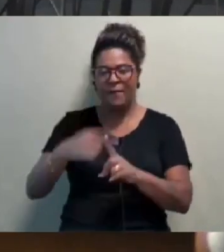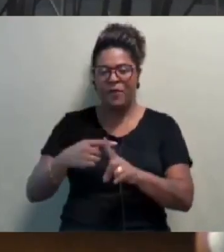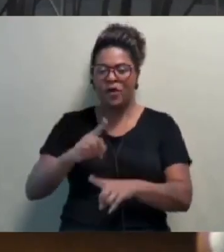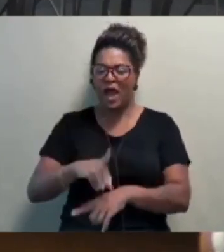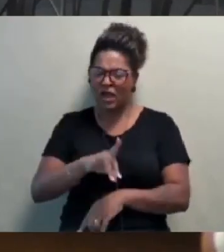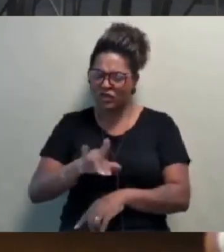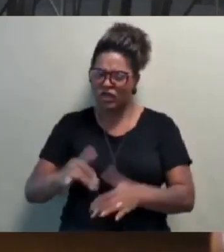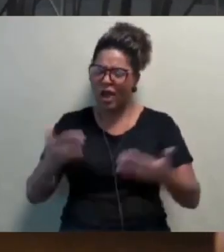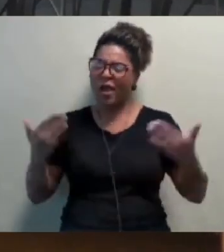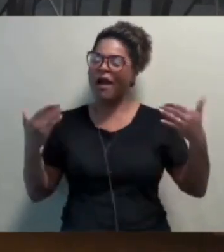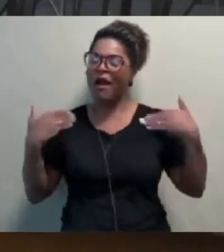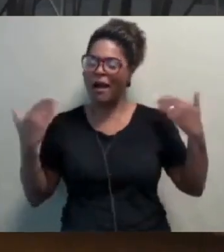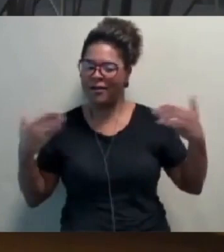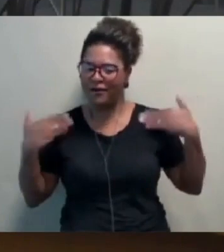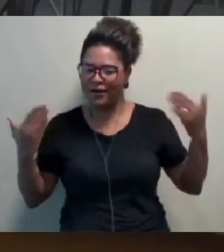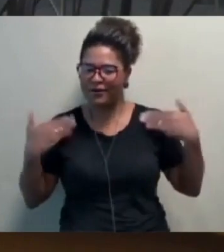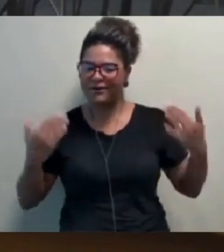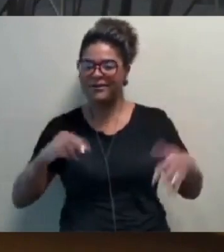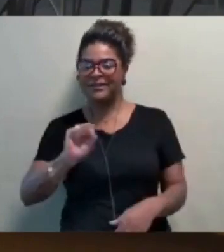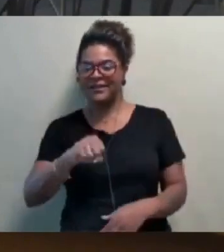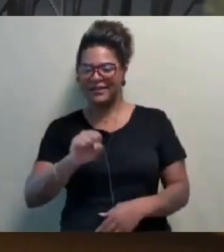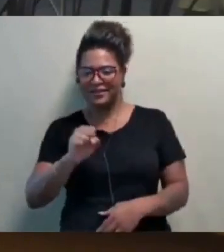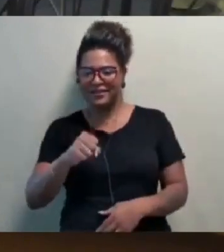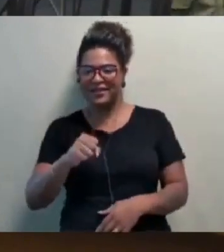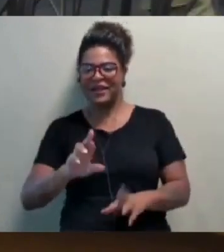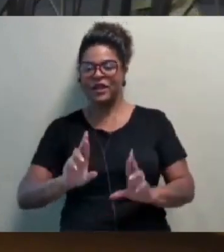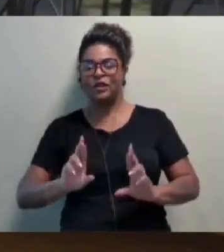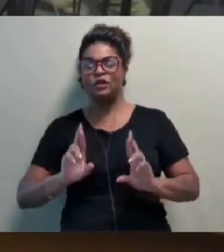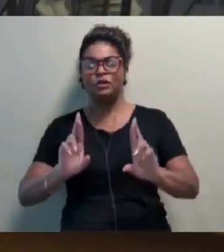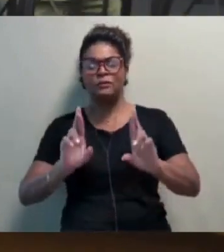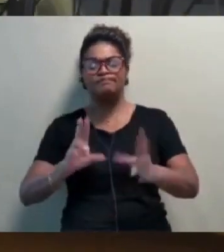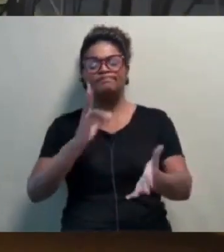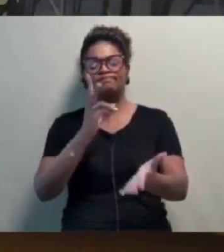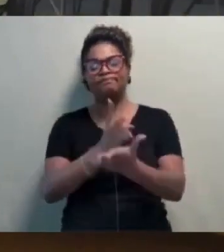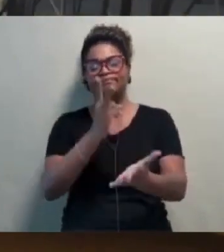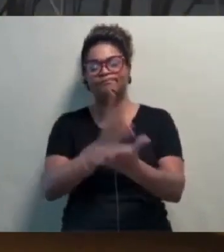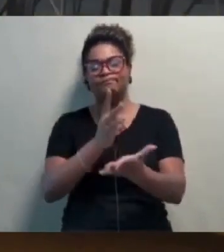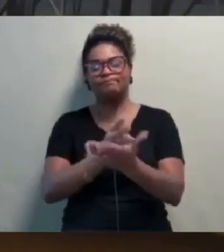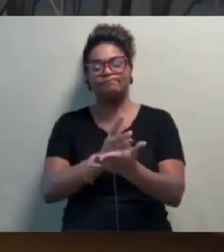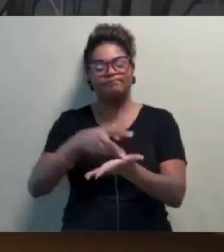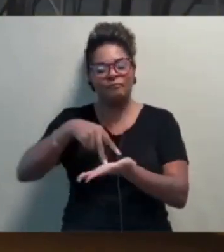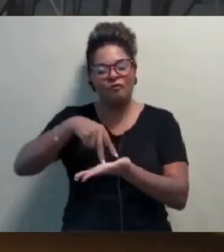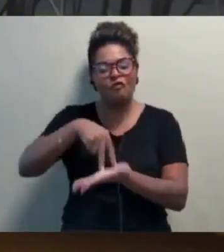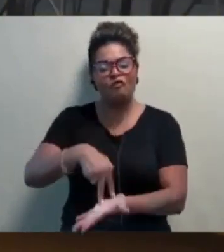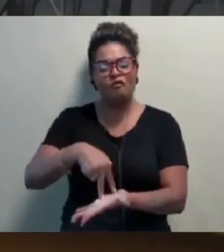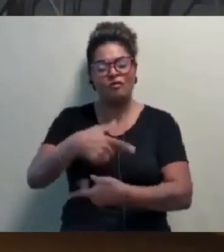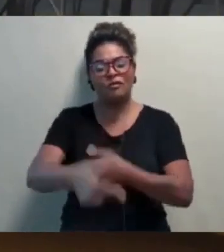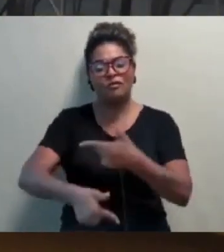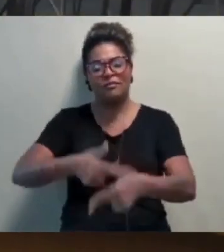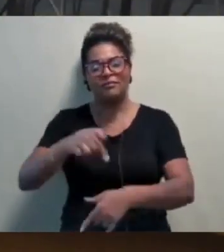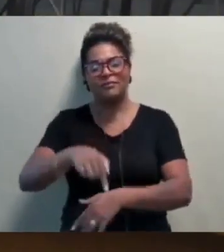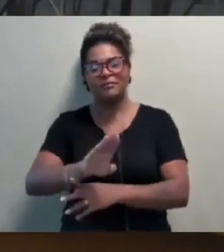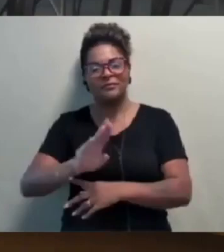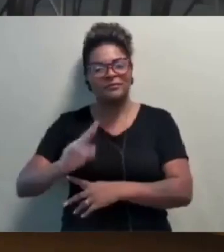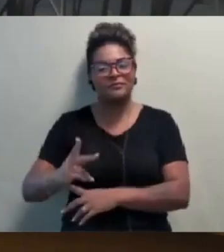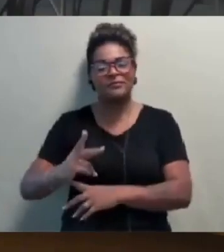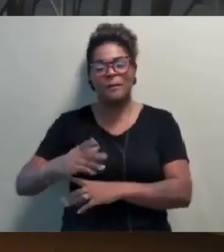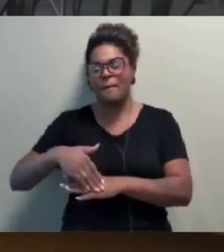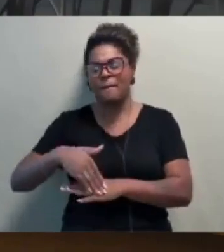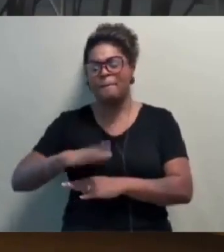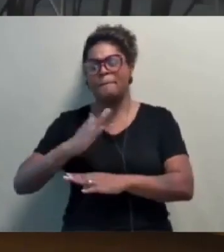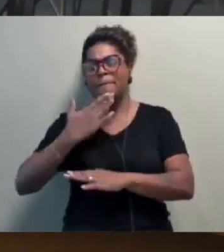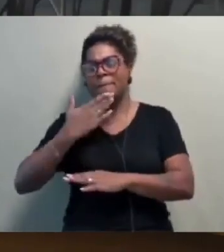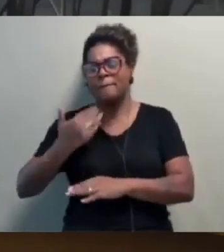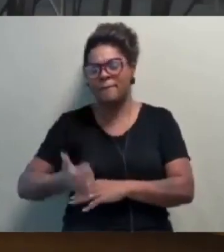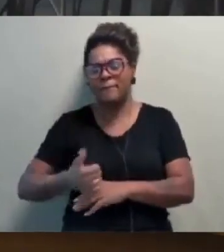alegria, tomara que a gente siga firmes, trabalhando por Belo Horizonte cada vez melhor. Em relação ao projeto, presidente, é de fato um